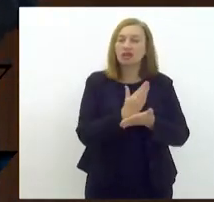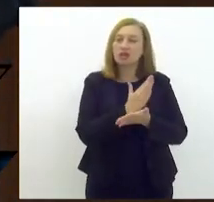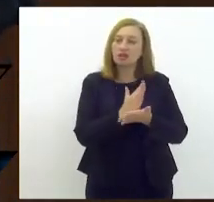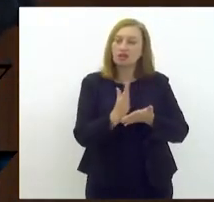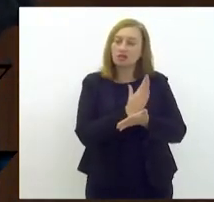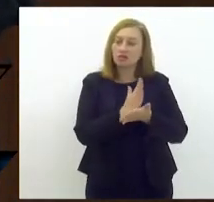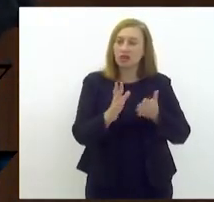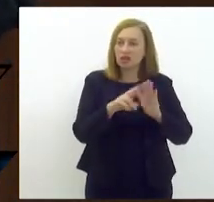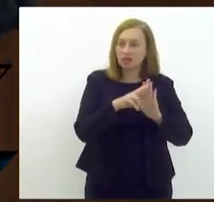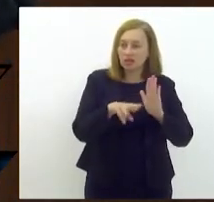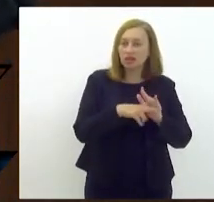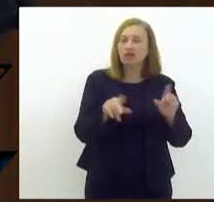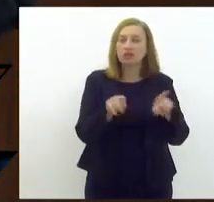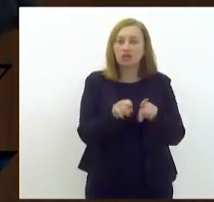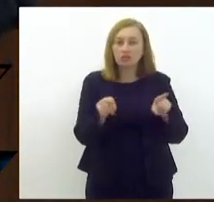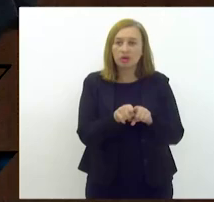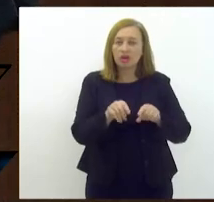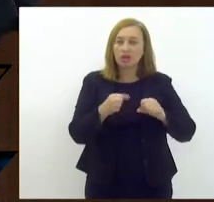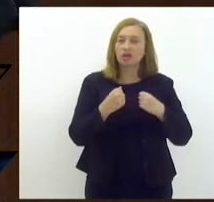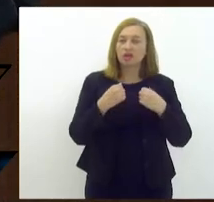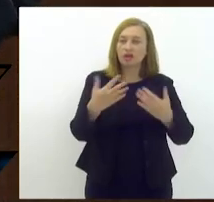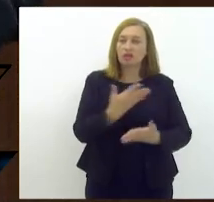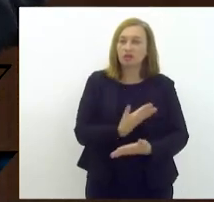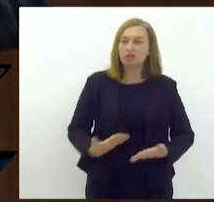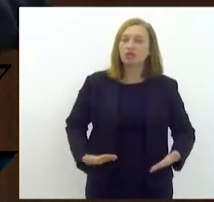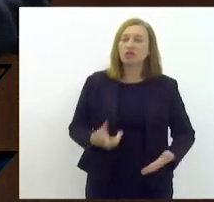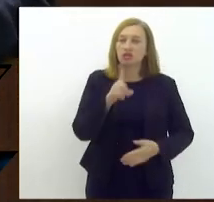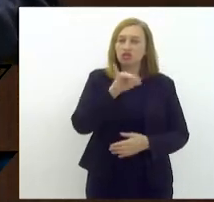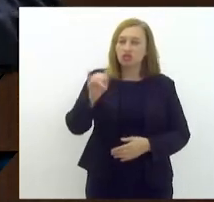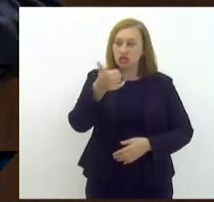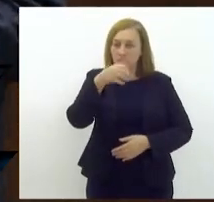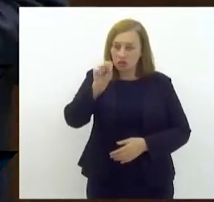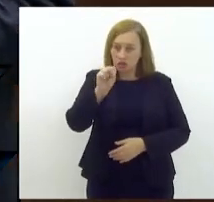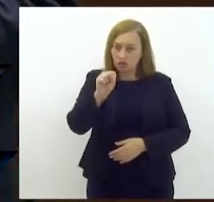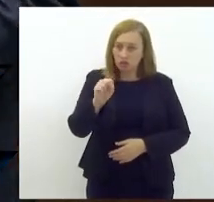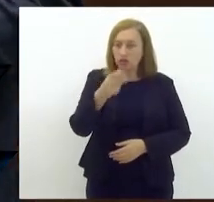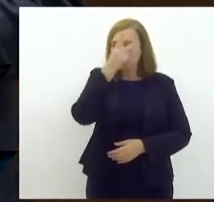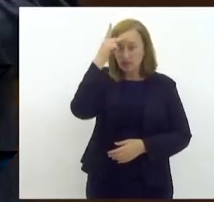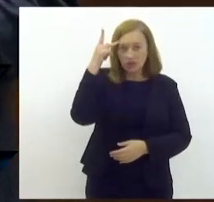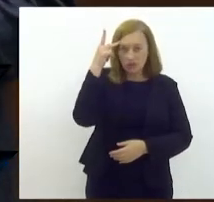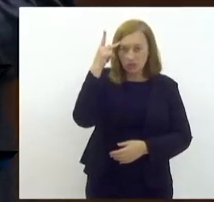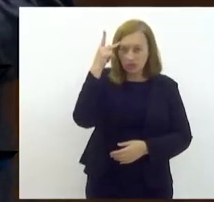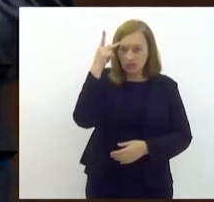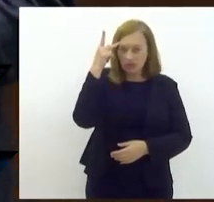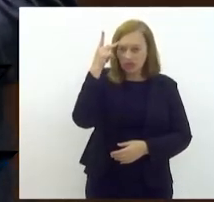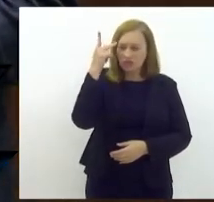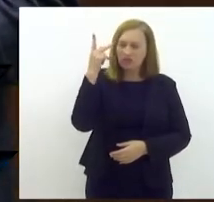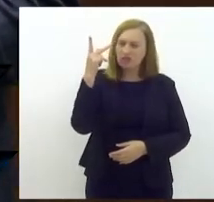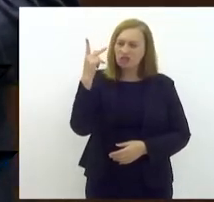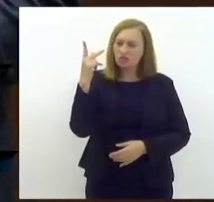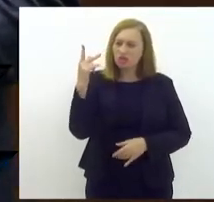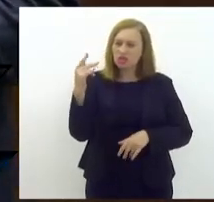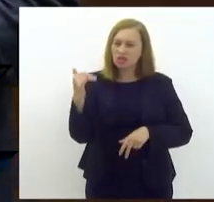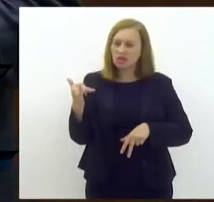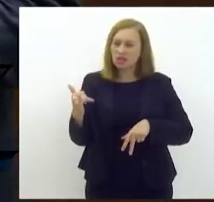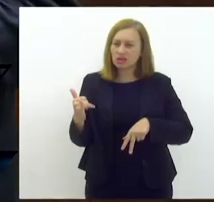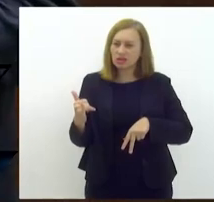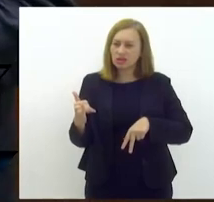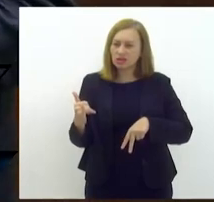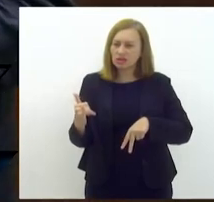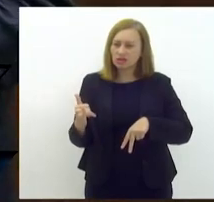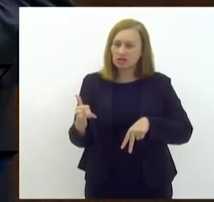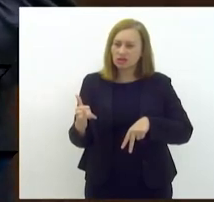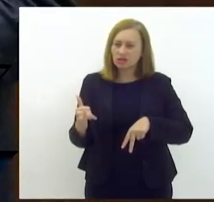também estará Na audiência pública do dia 18 vítimas exatamente do que a deputada Renata Souza falou